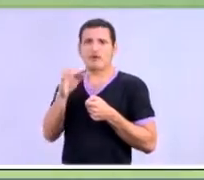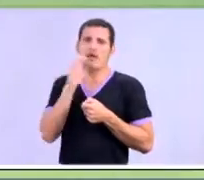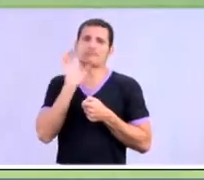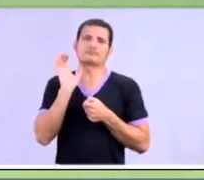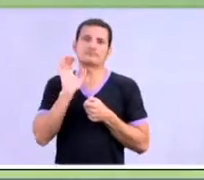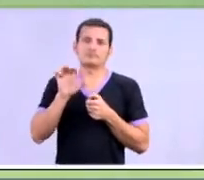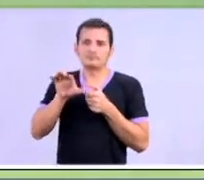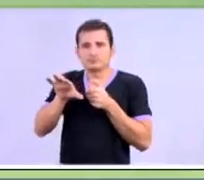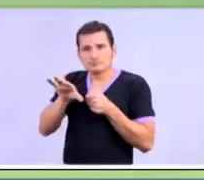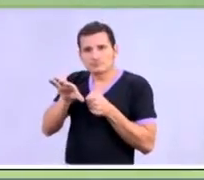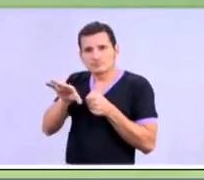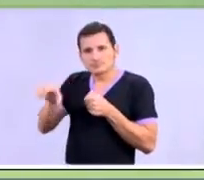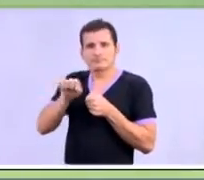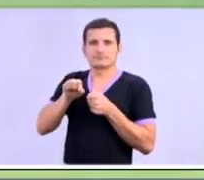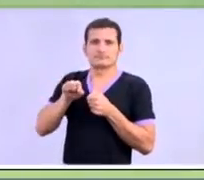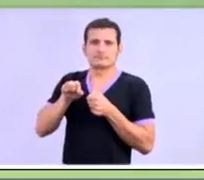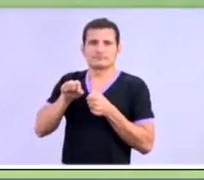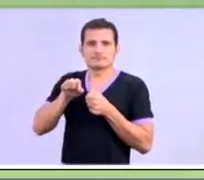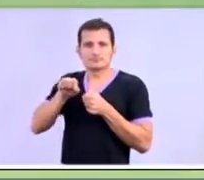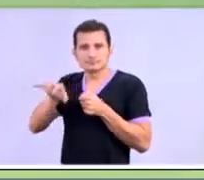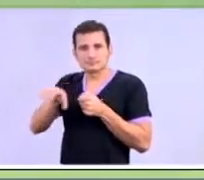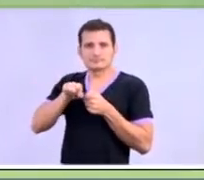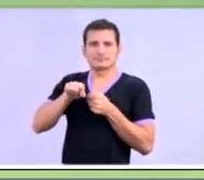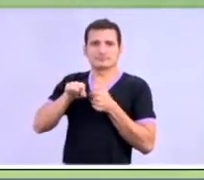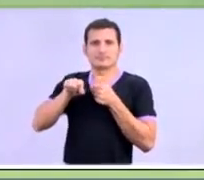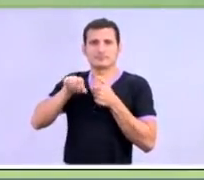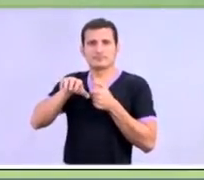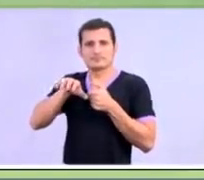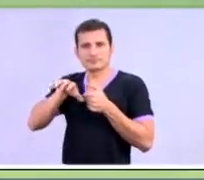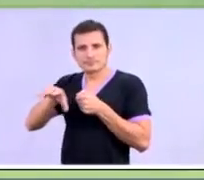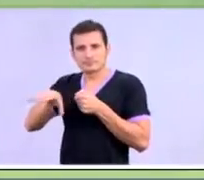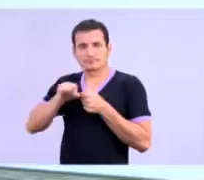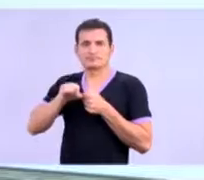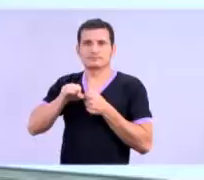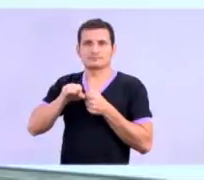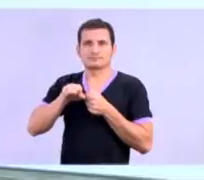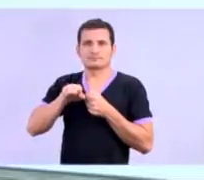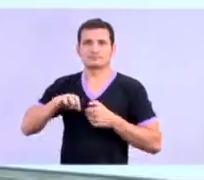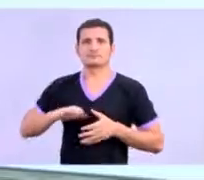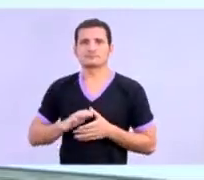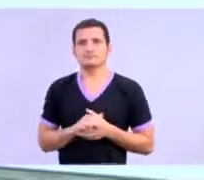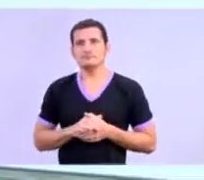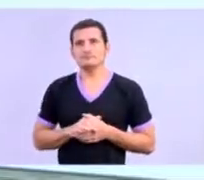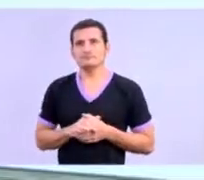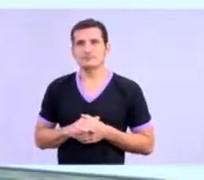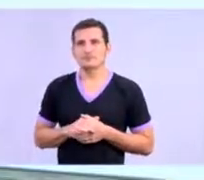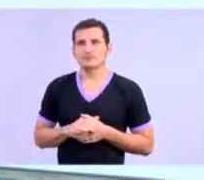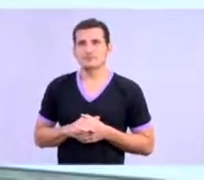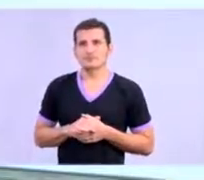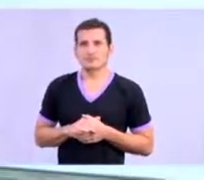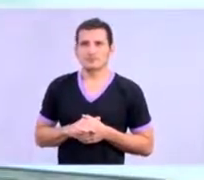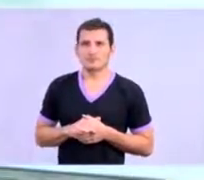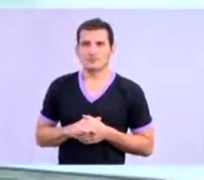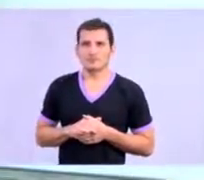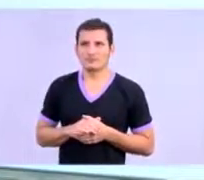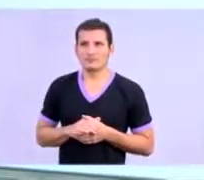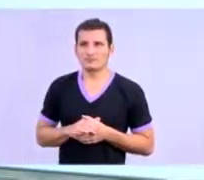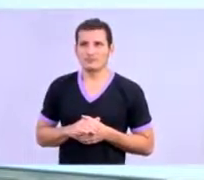uma rápida piscada. A gente só fez uma sinalização rápida. E aí, se a gente